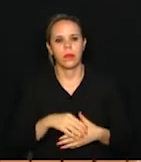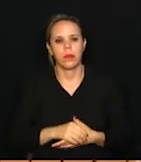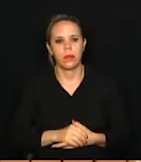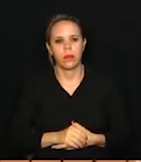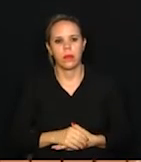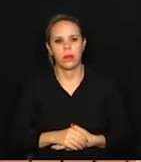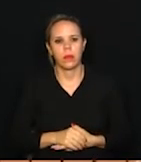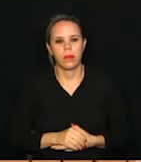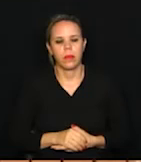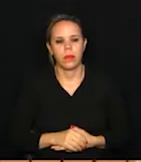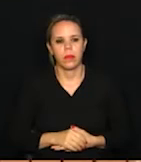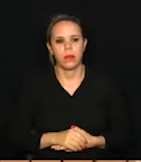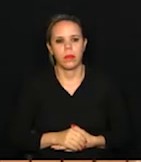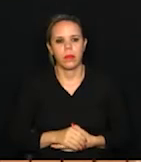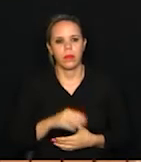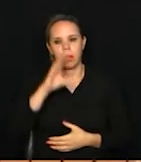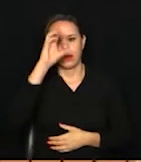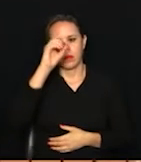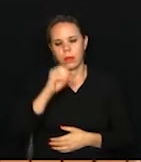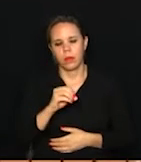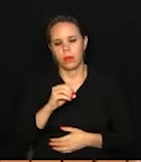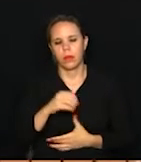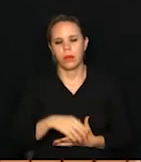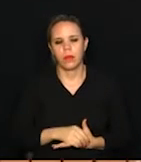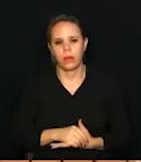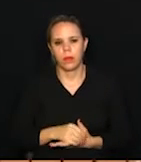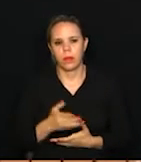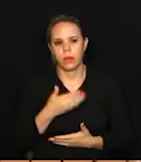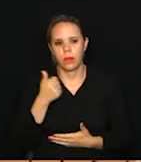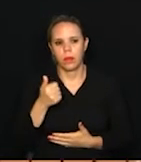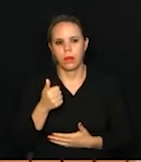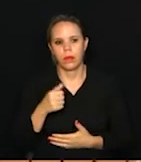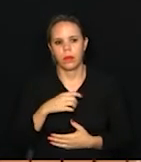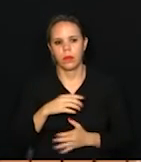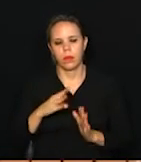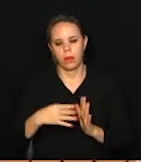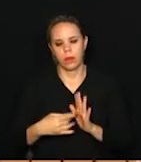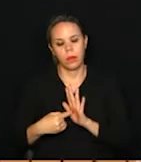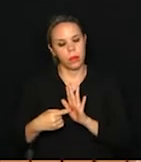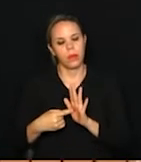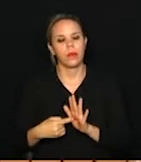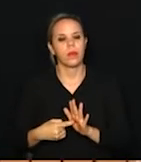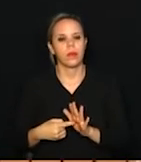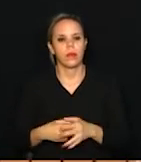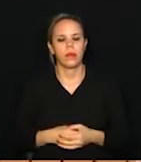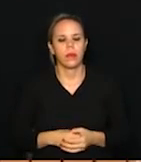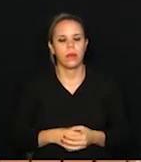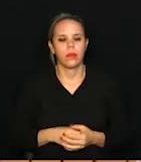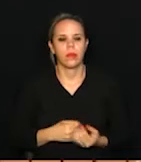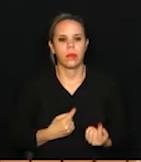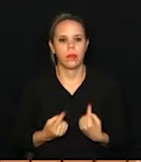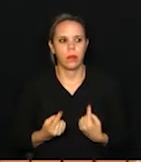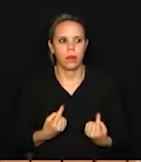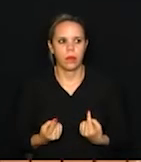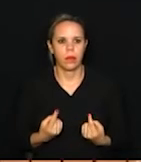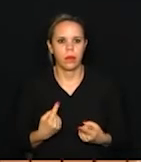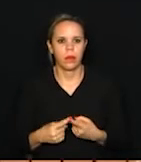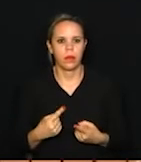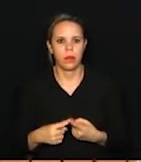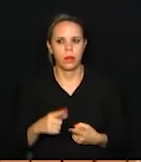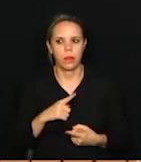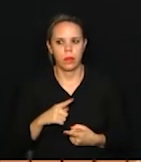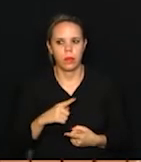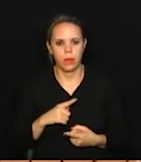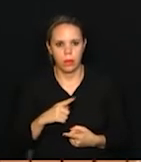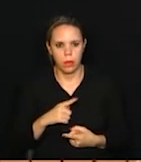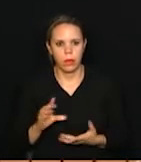de uma instalação de um semáforo, de uma melhoria na sinalização vertical, na sinalização horizontal, até porque nós temos